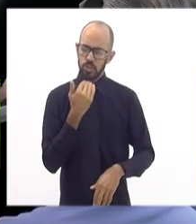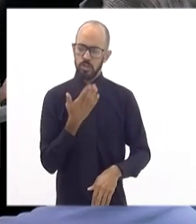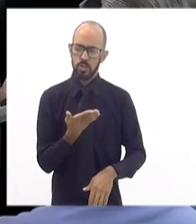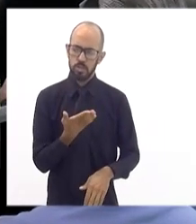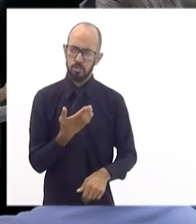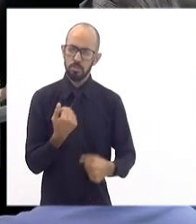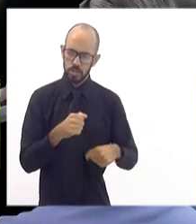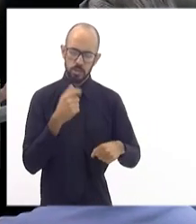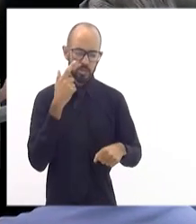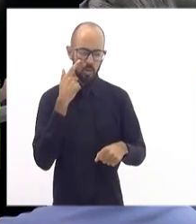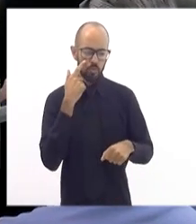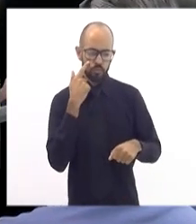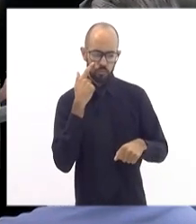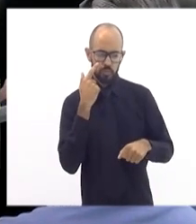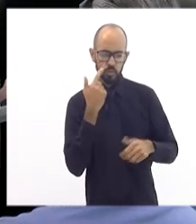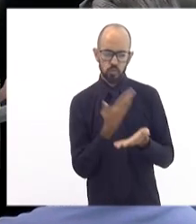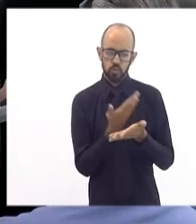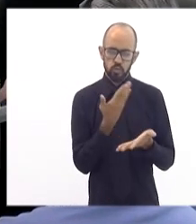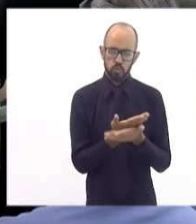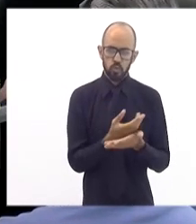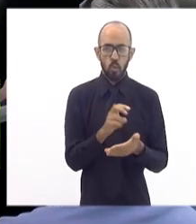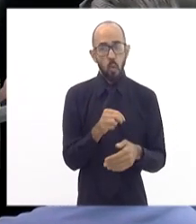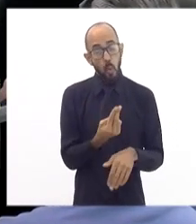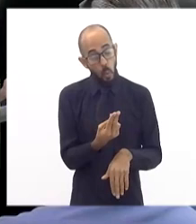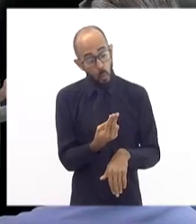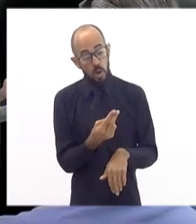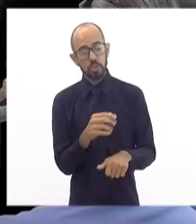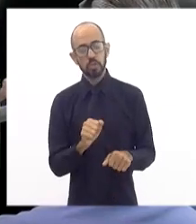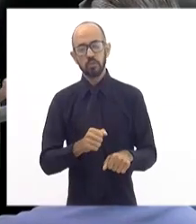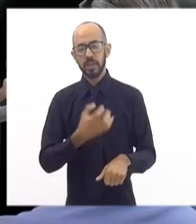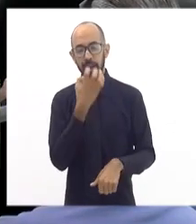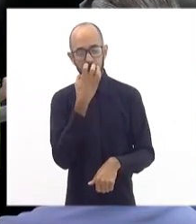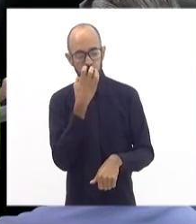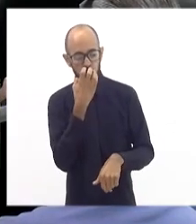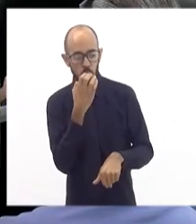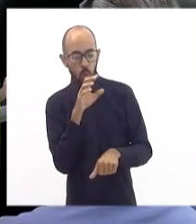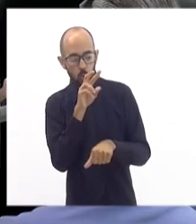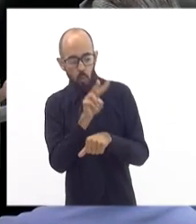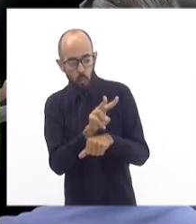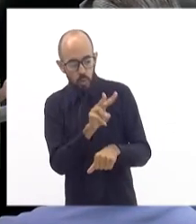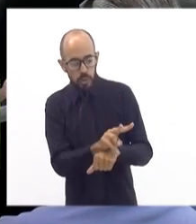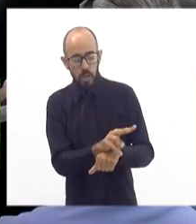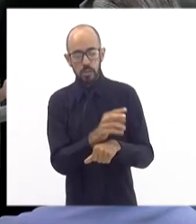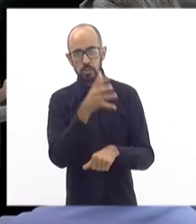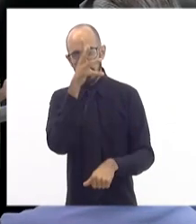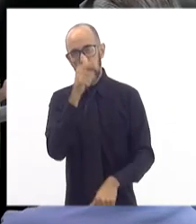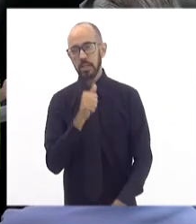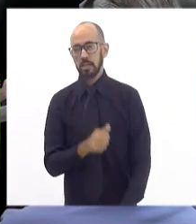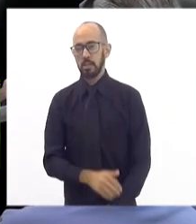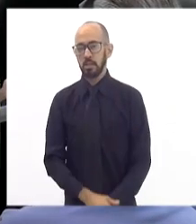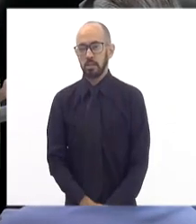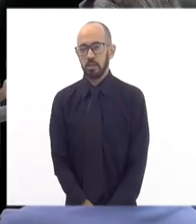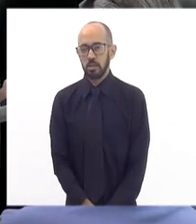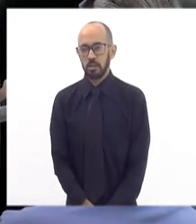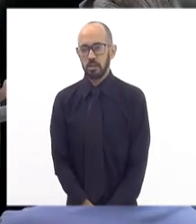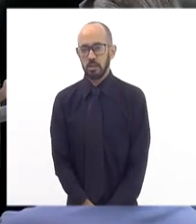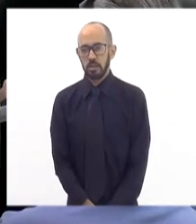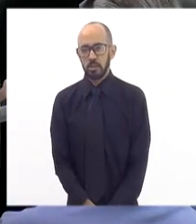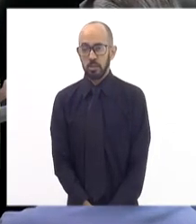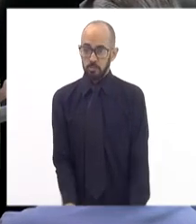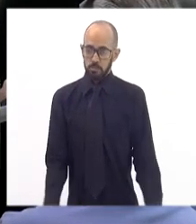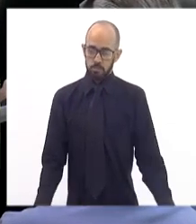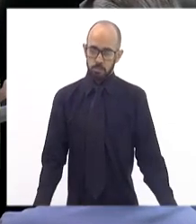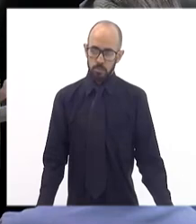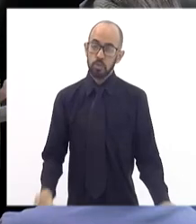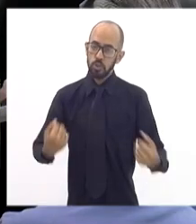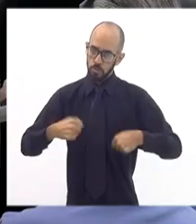que se não a gente vai ter é raposa tomando conta de galinheiro isso não tá correto isso não está correto então a gente precisa parar a